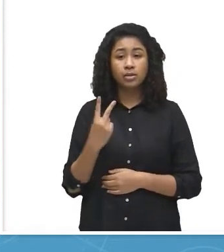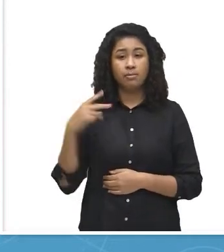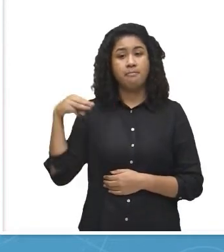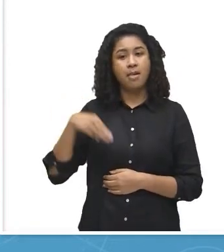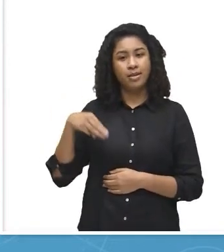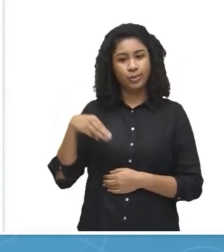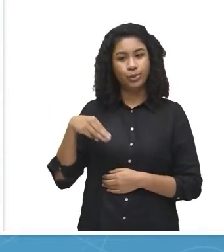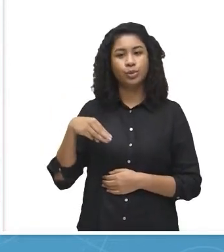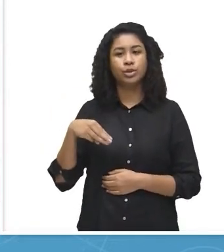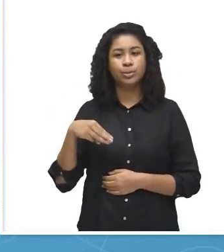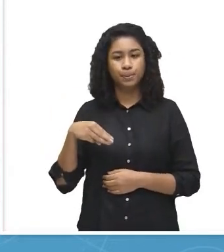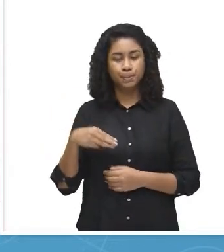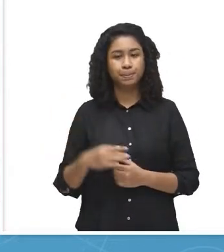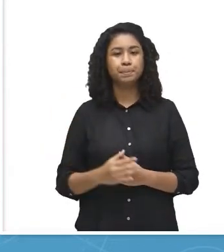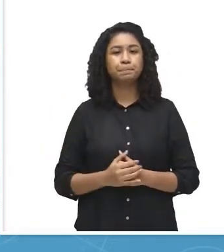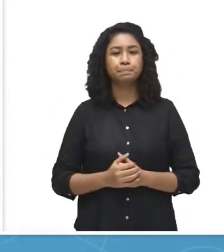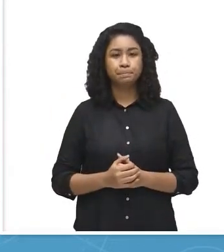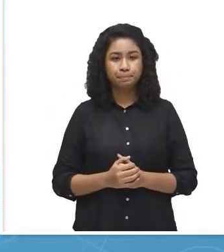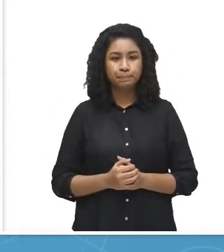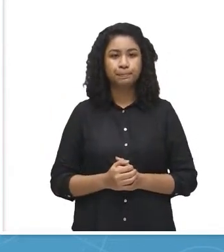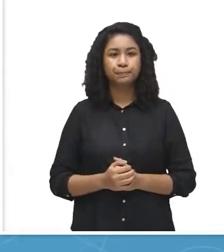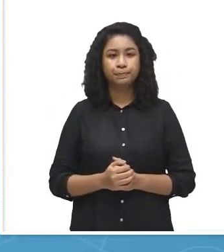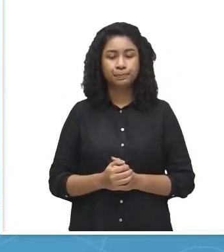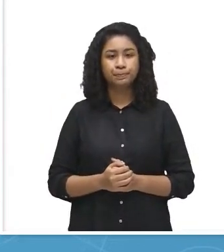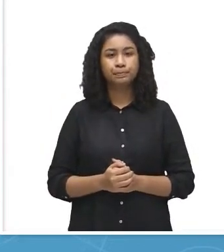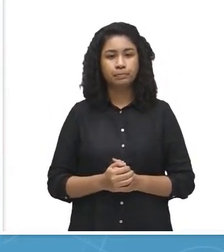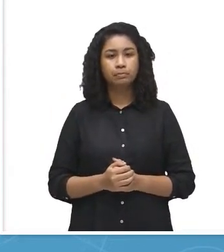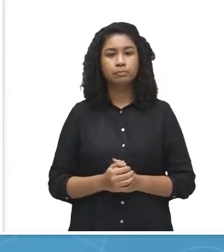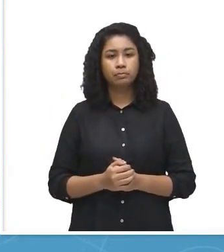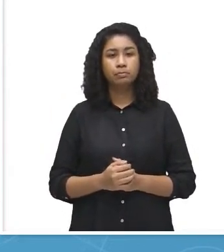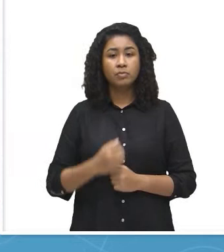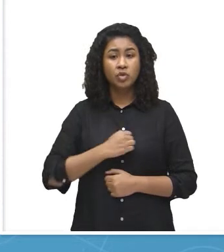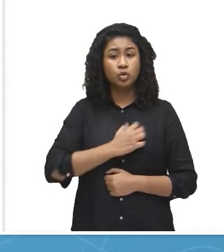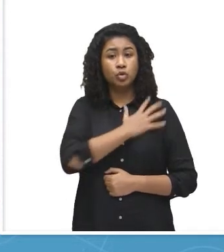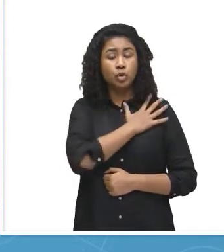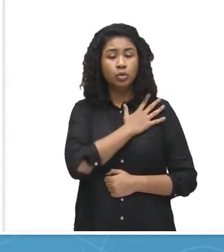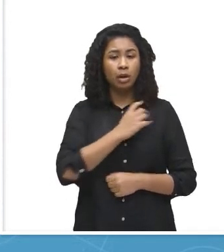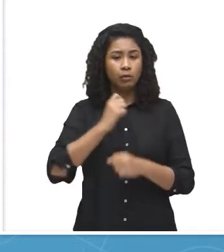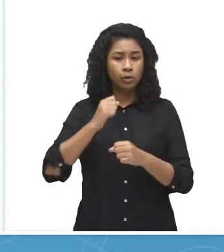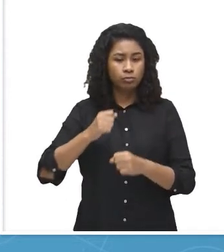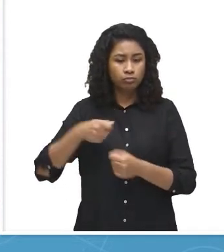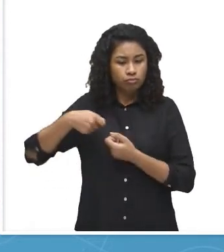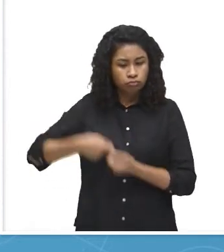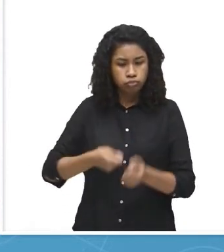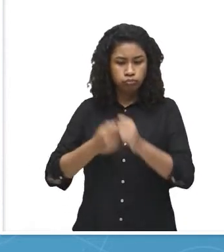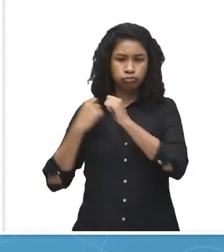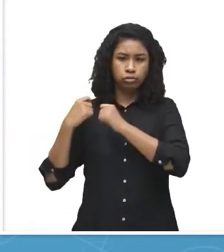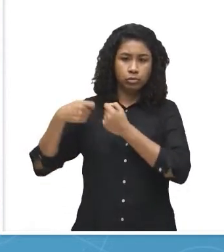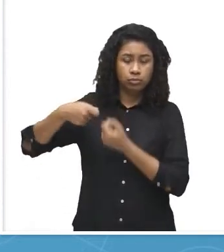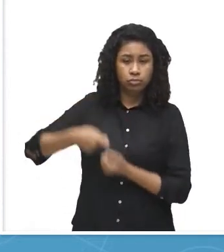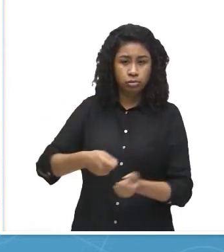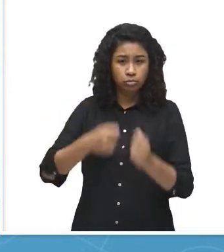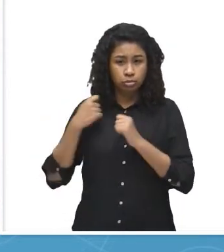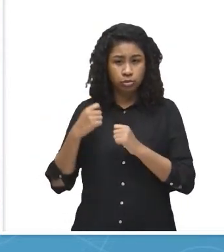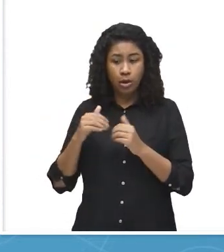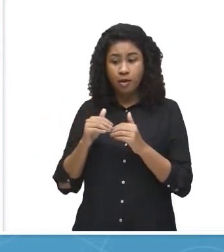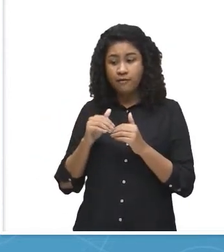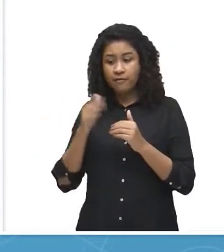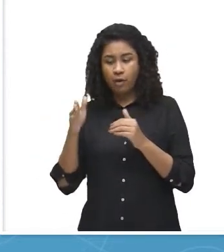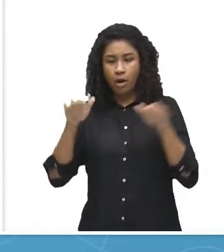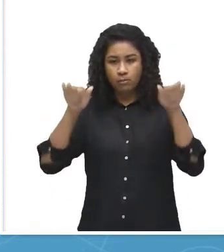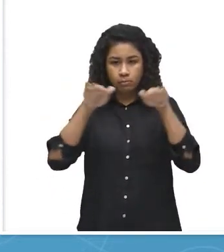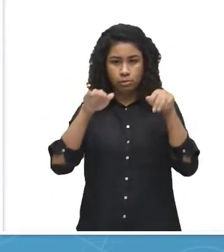Eram construídas pelos soldados. De um lado de fora, sacos de areia e arame farpado serviam